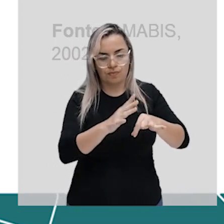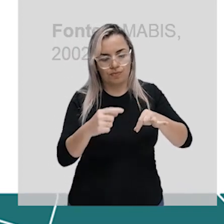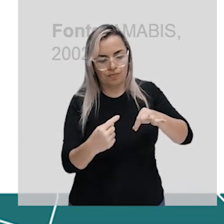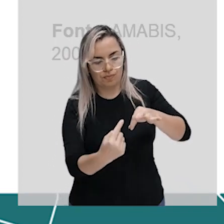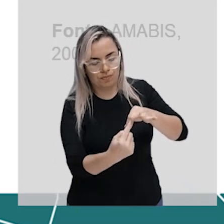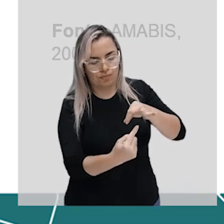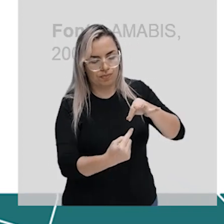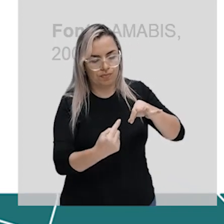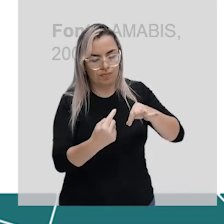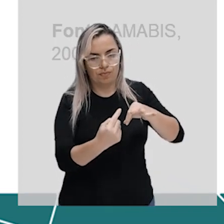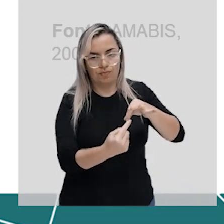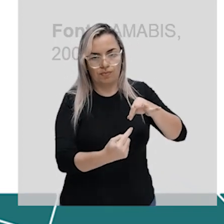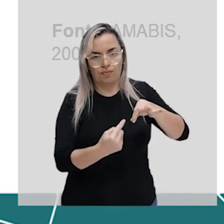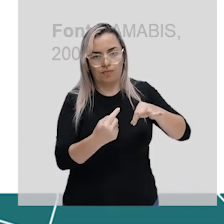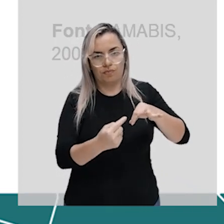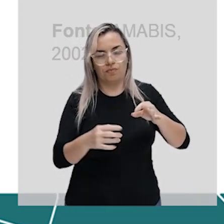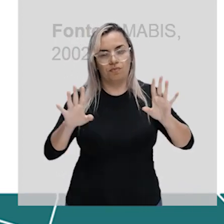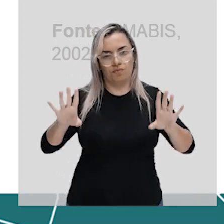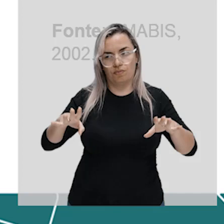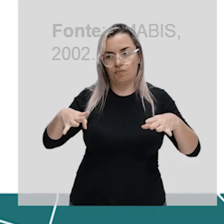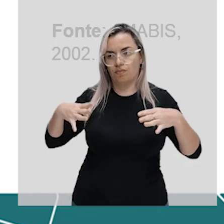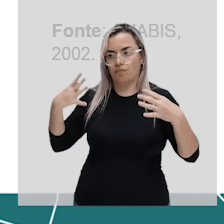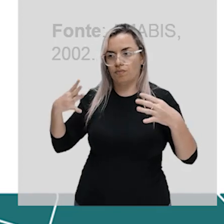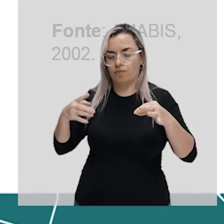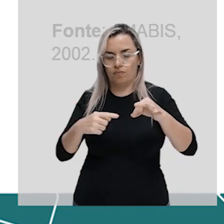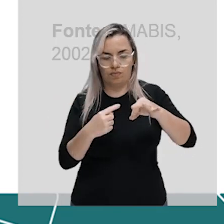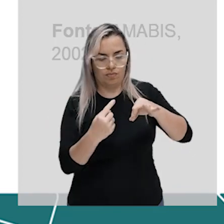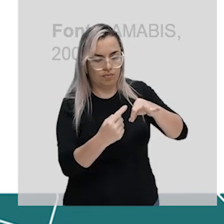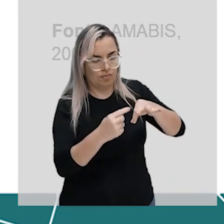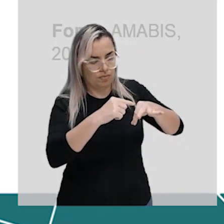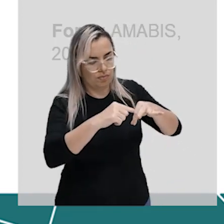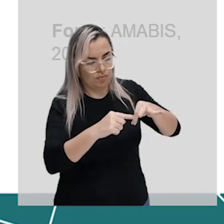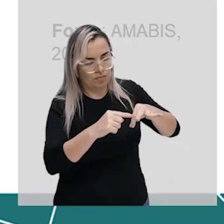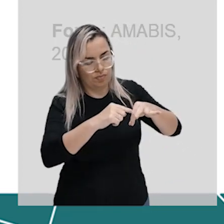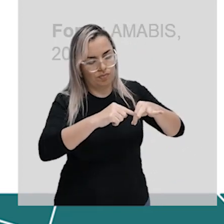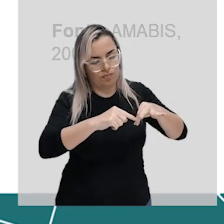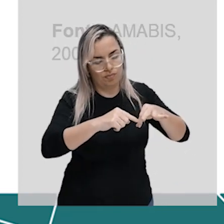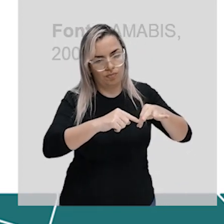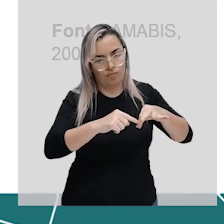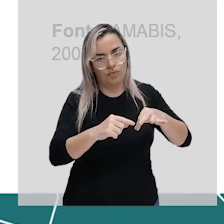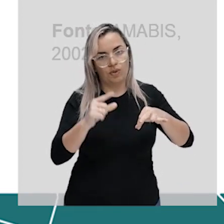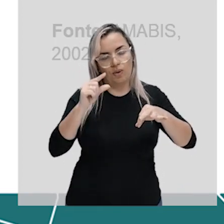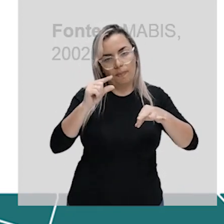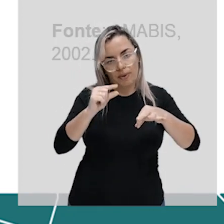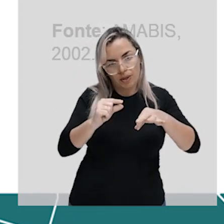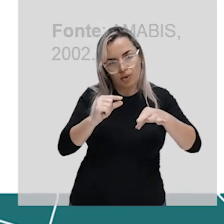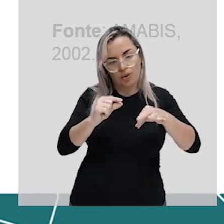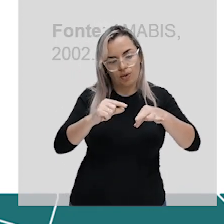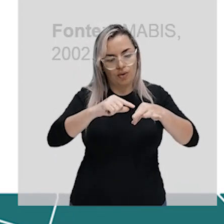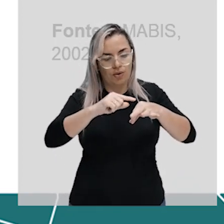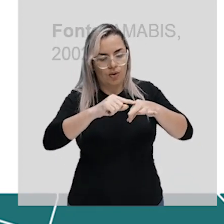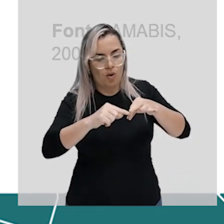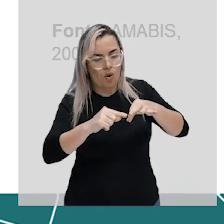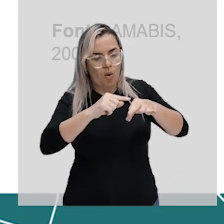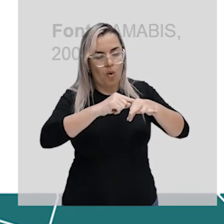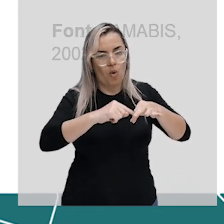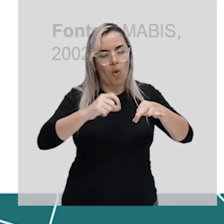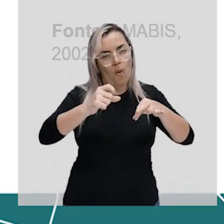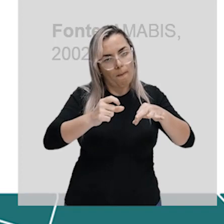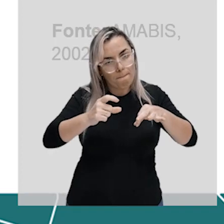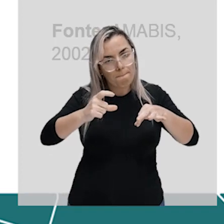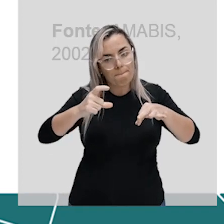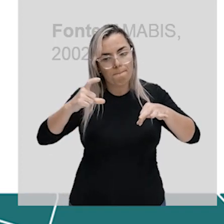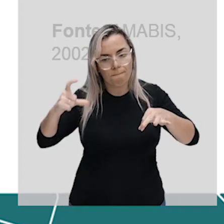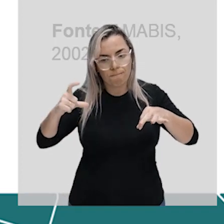aqui, ó. Você presta atenção, aqui é o lábio menor, aqui é o lábio maior, ok? Lembra que